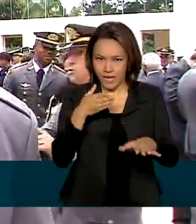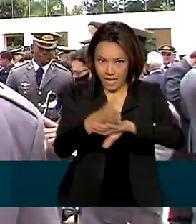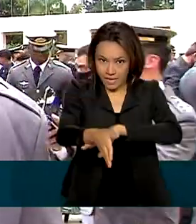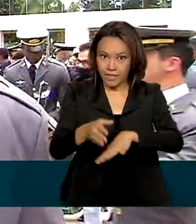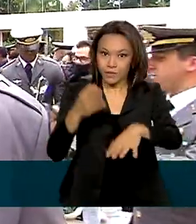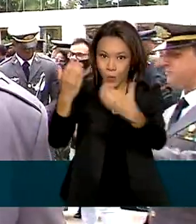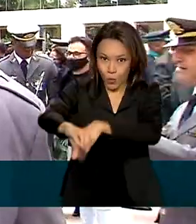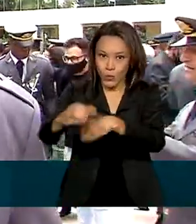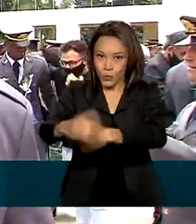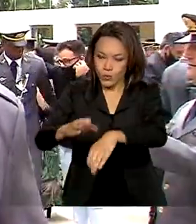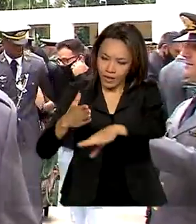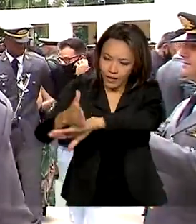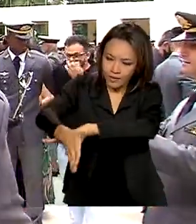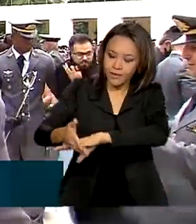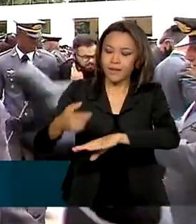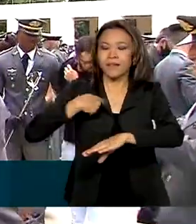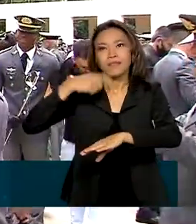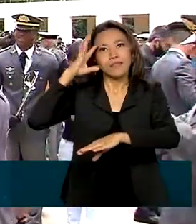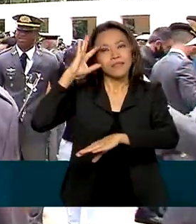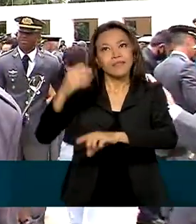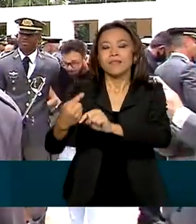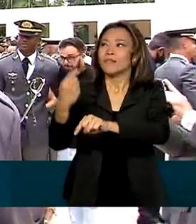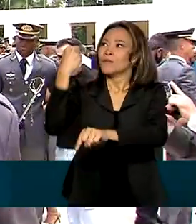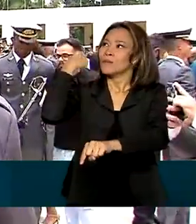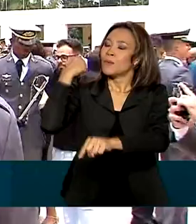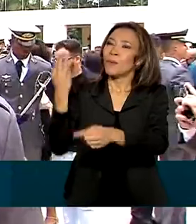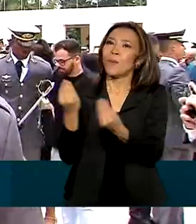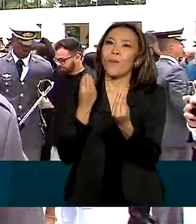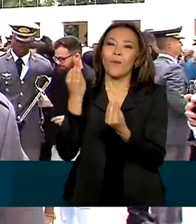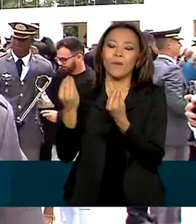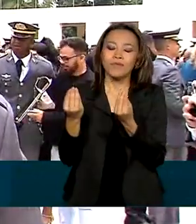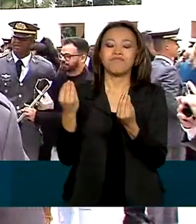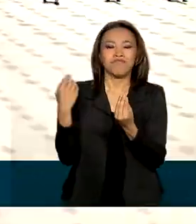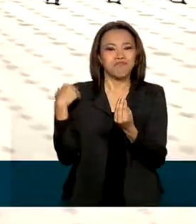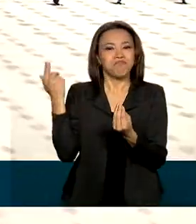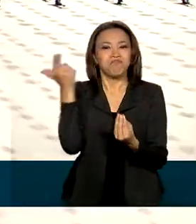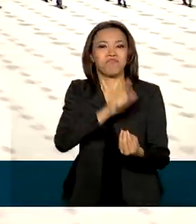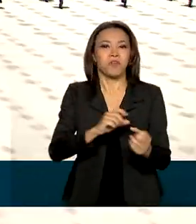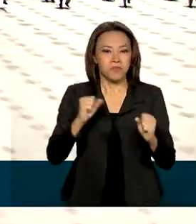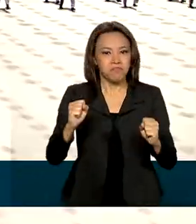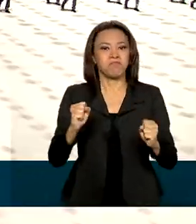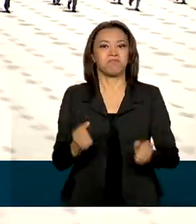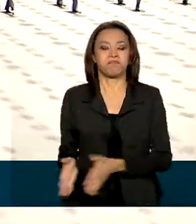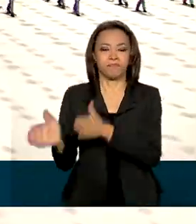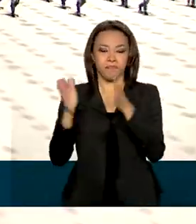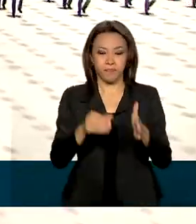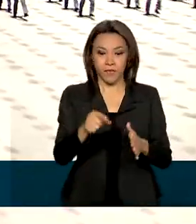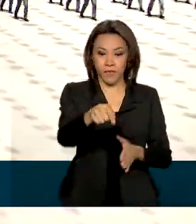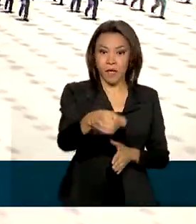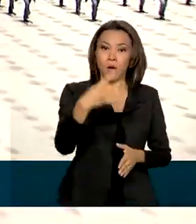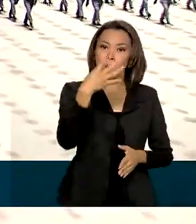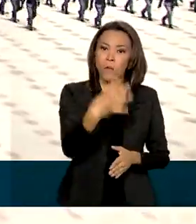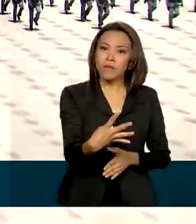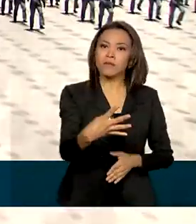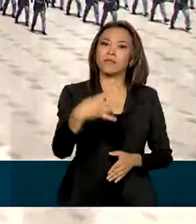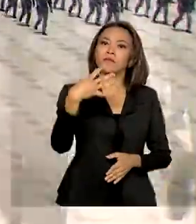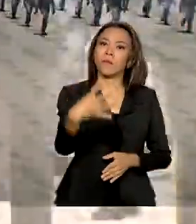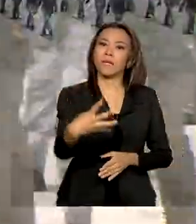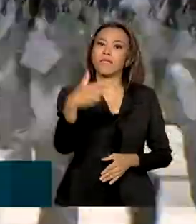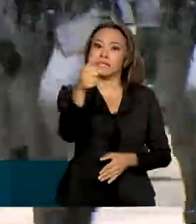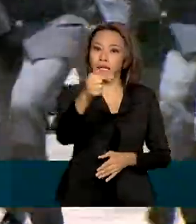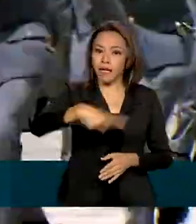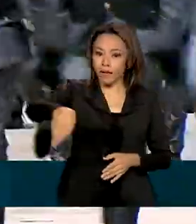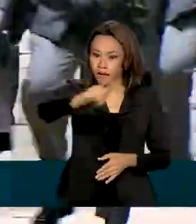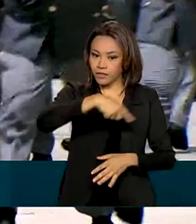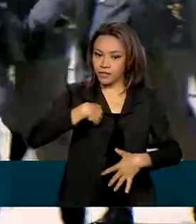momento e a satisfação é enorme olhar tudo que a gente fez para trás assim, e saber que tudo valeu a pena. Esse ano, 447 cadetes